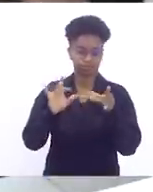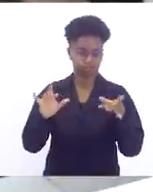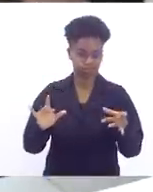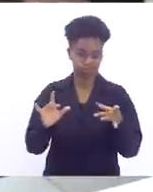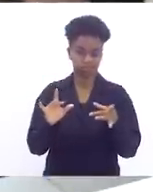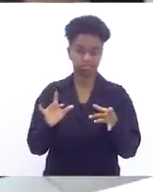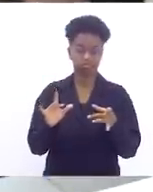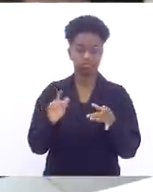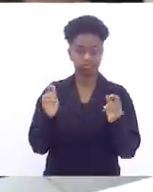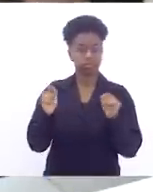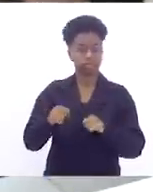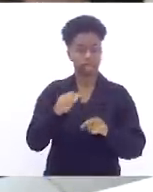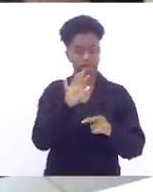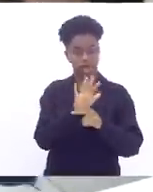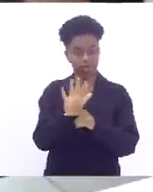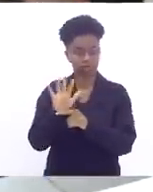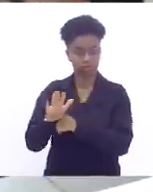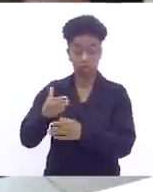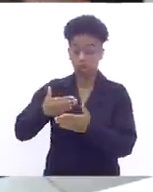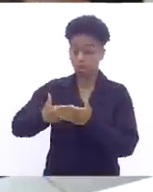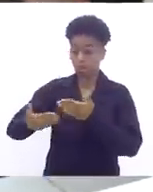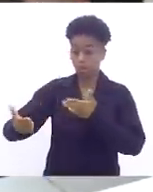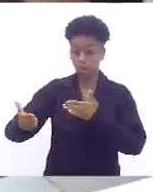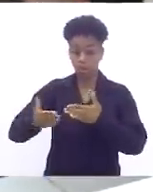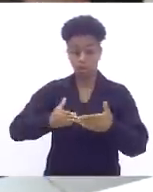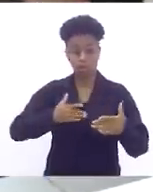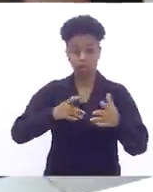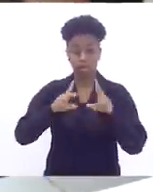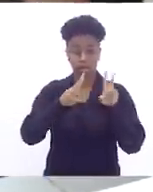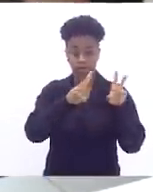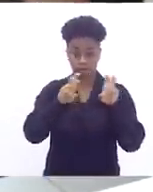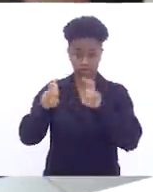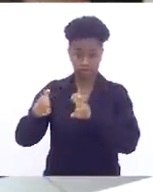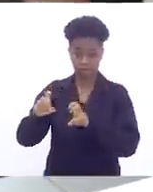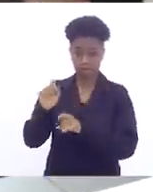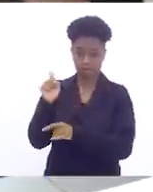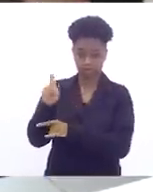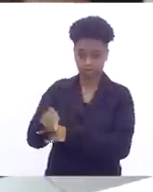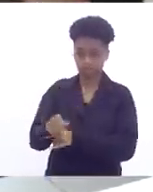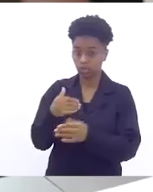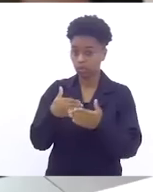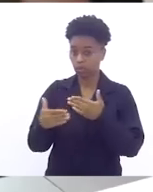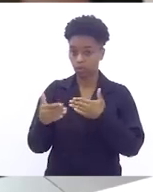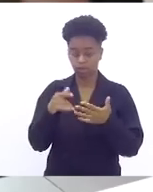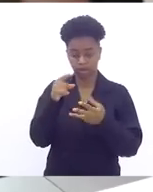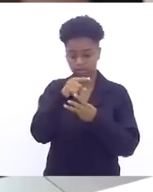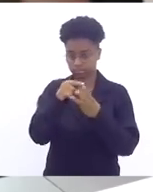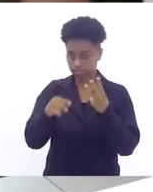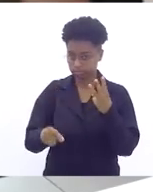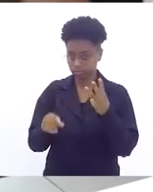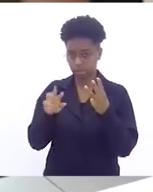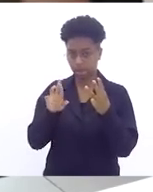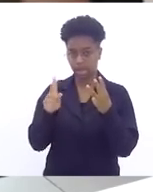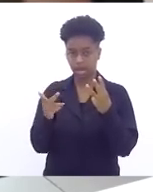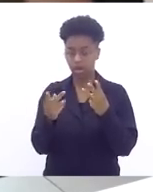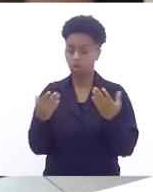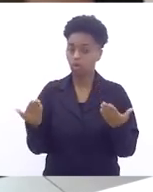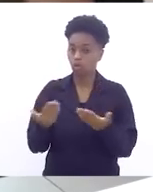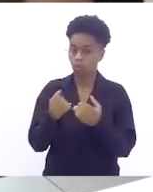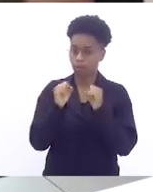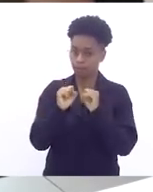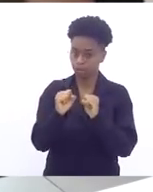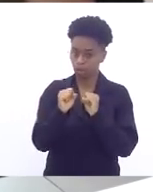para ajudar os em qualquer questão previdenciária qualquer desses três RH hoje pode